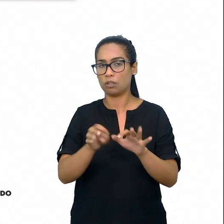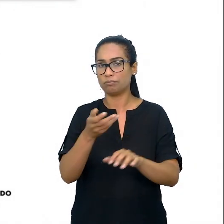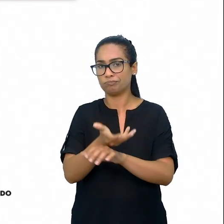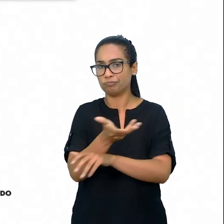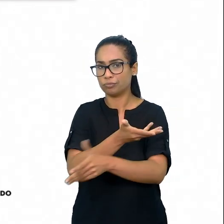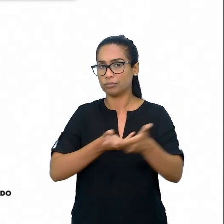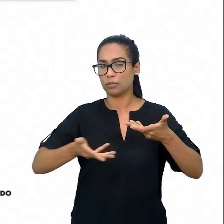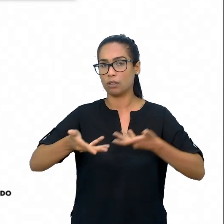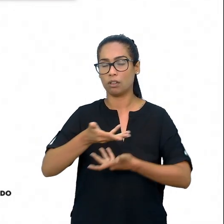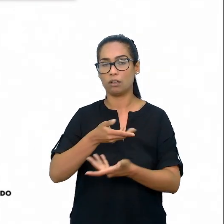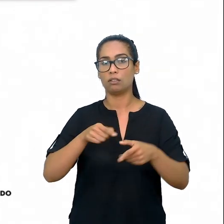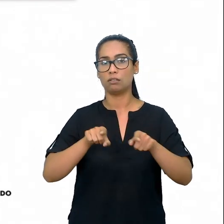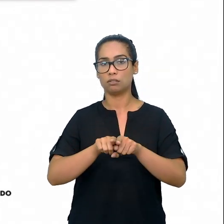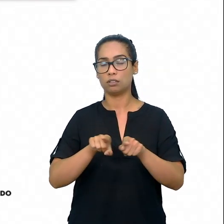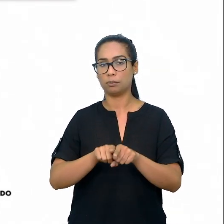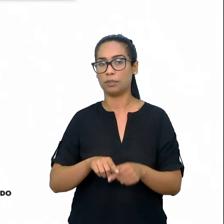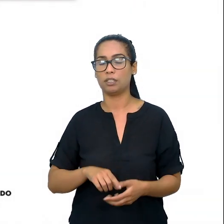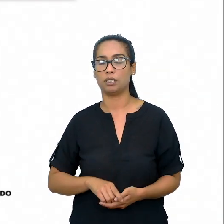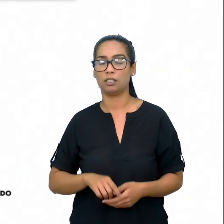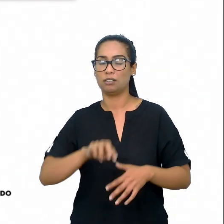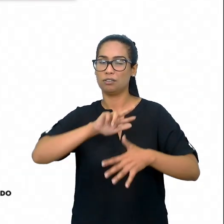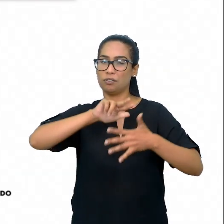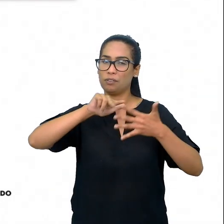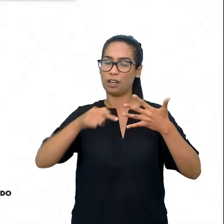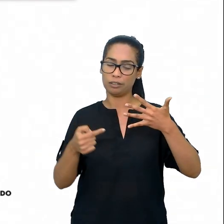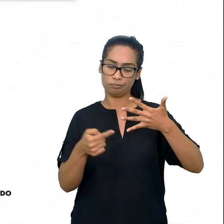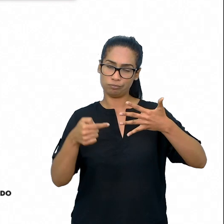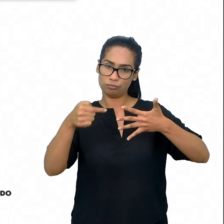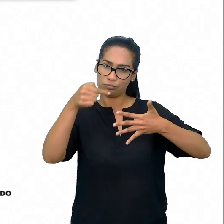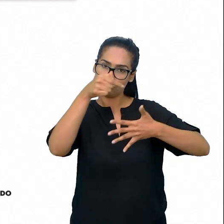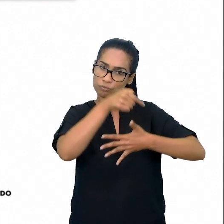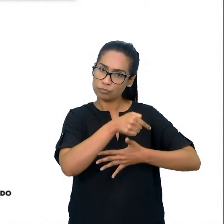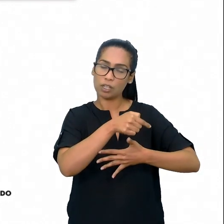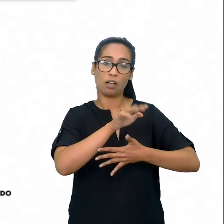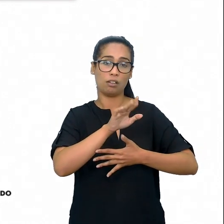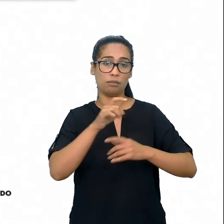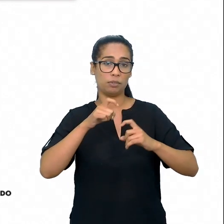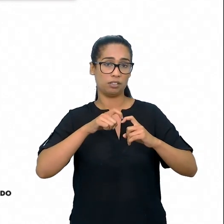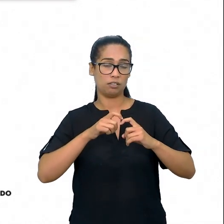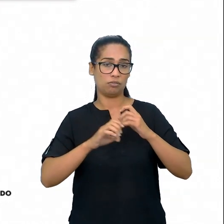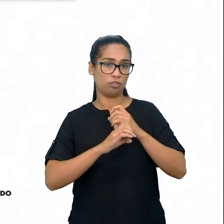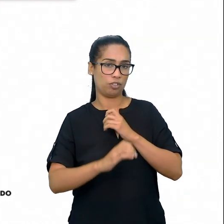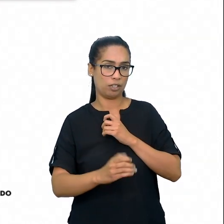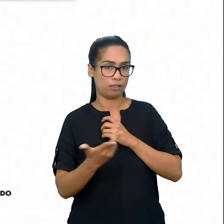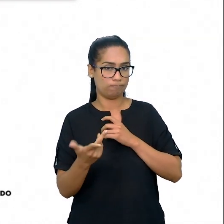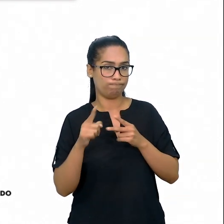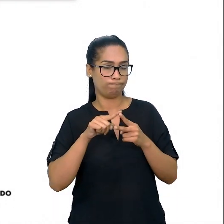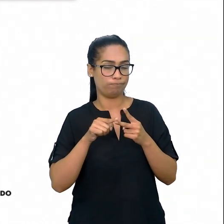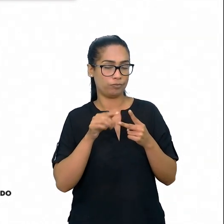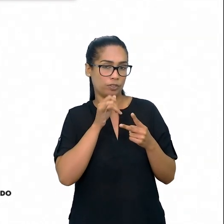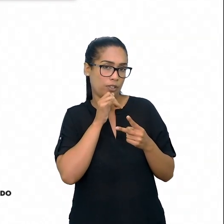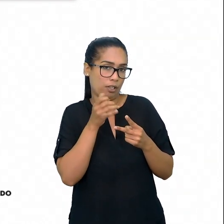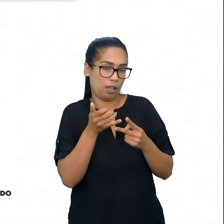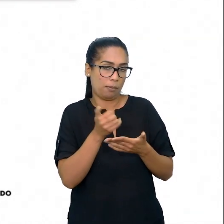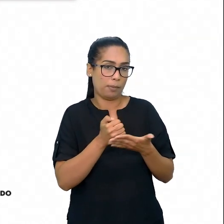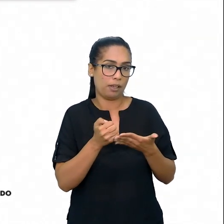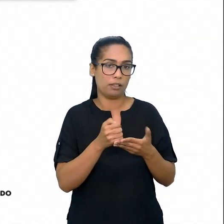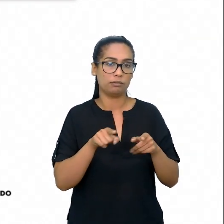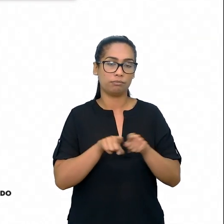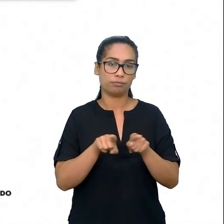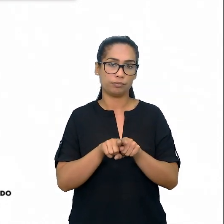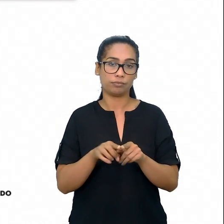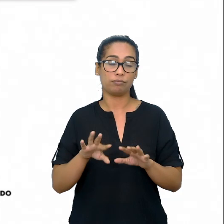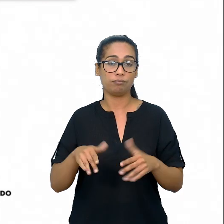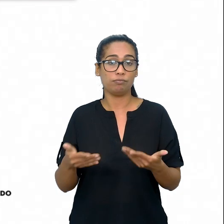entre a ética, a cidadania, a jurisdição, a medicina, a engenharia. Então, a partir dessa revisão, as